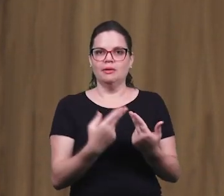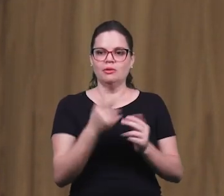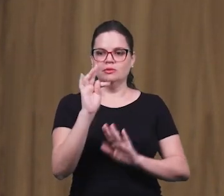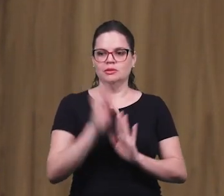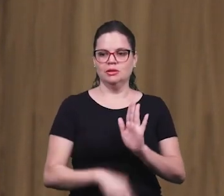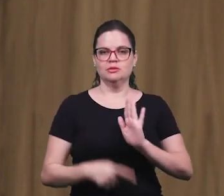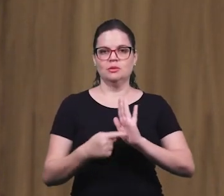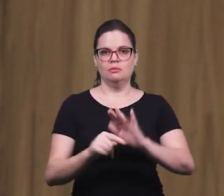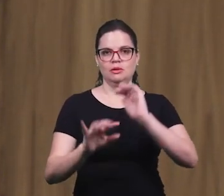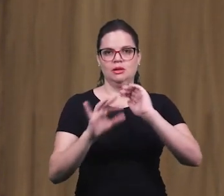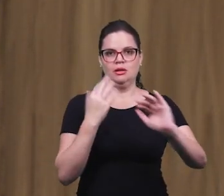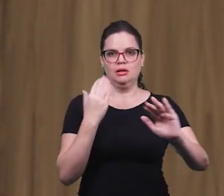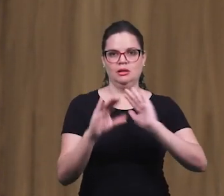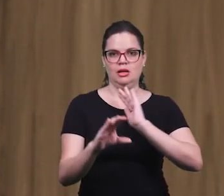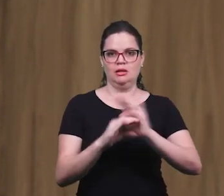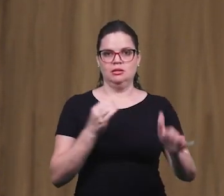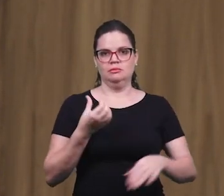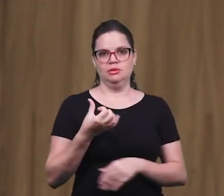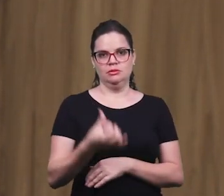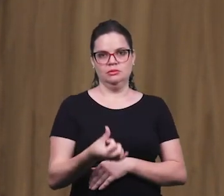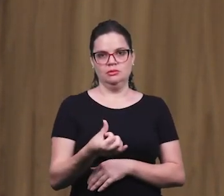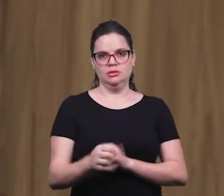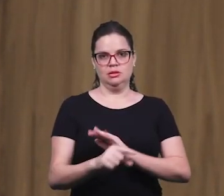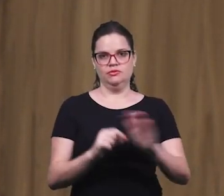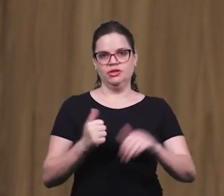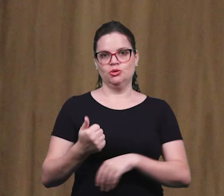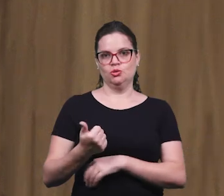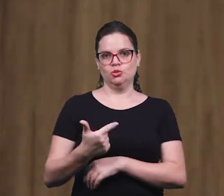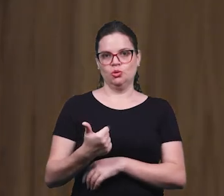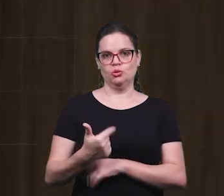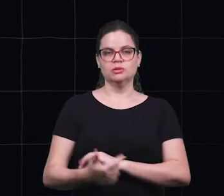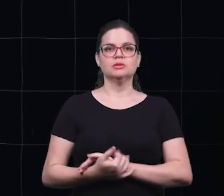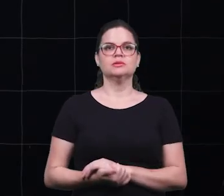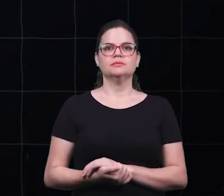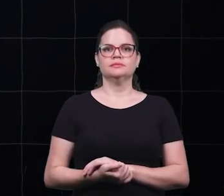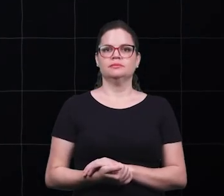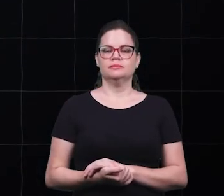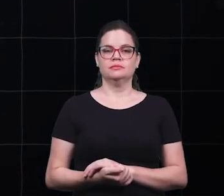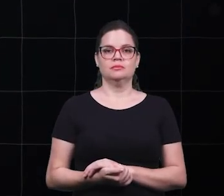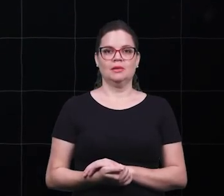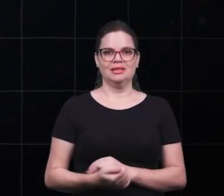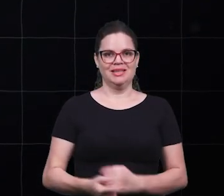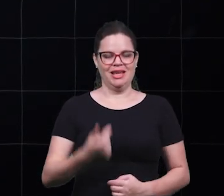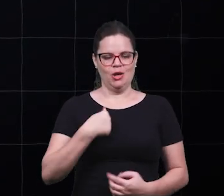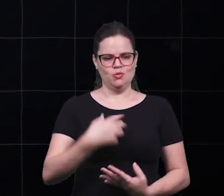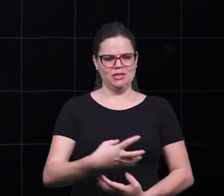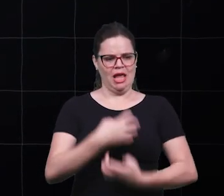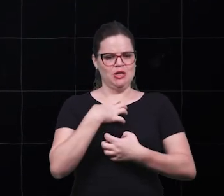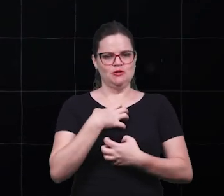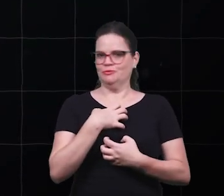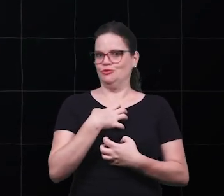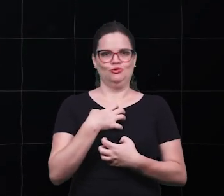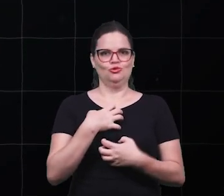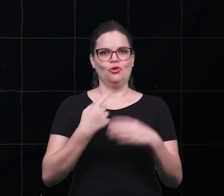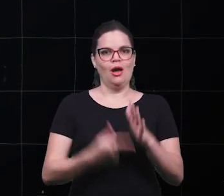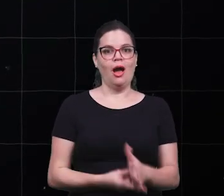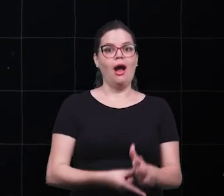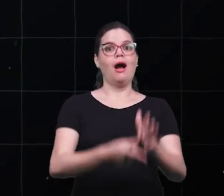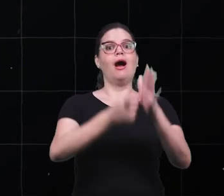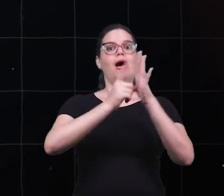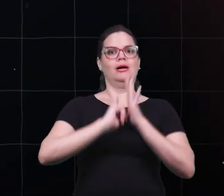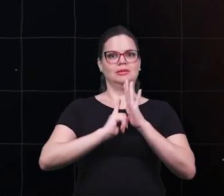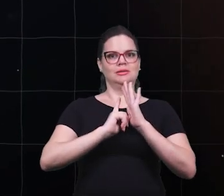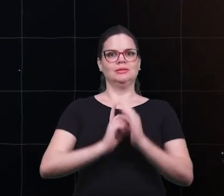né? Cantares 6:12, ele fala assim, antes de eu sentir. Então, é algo